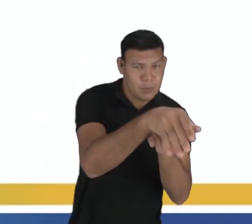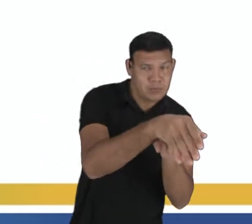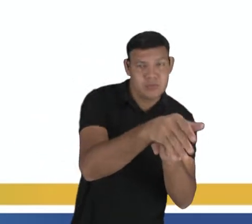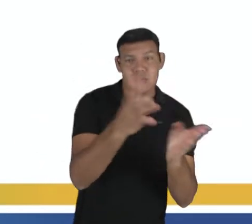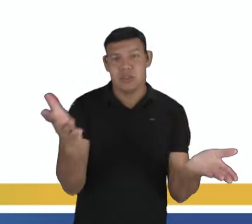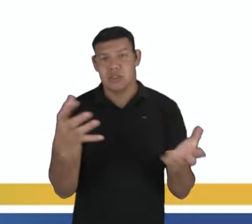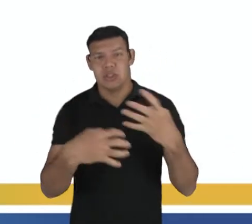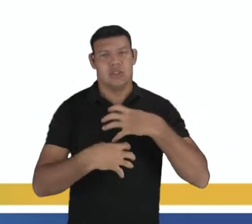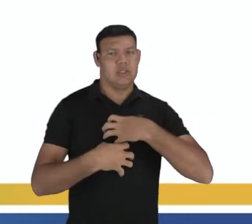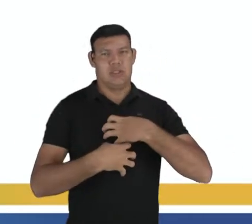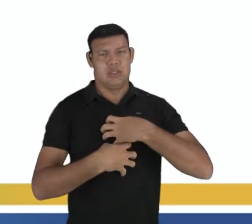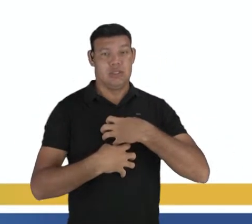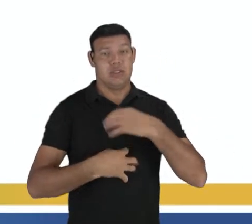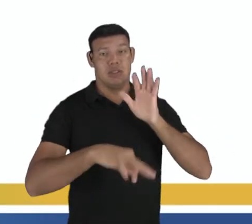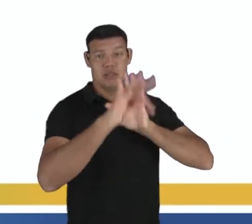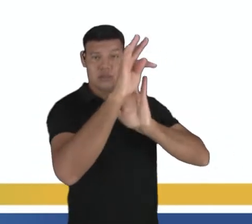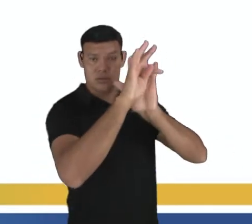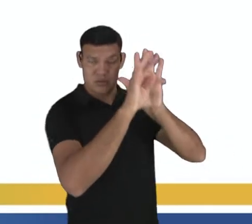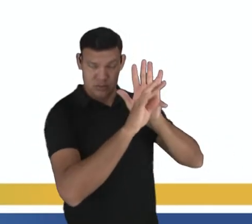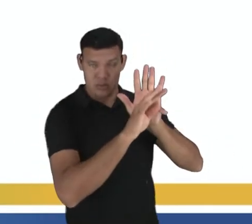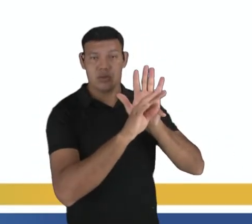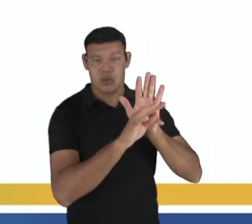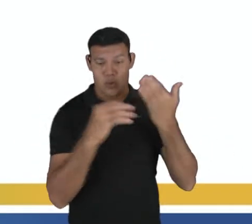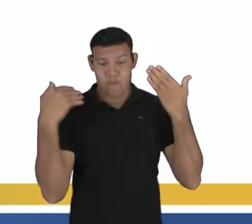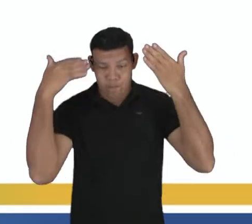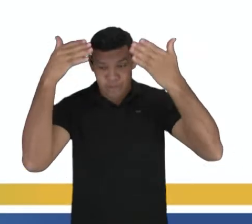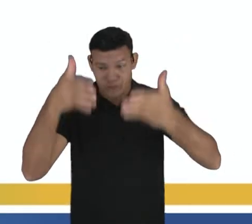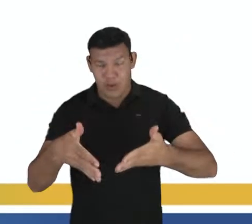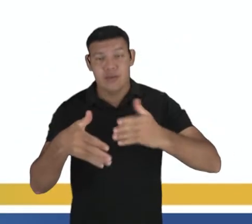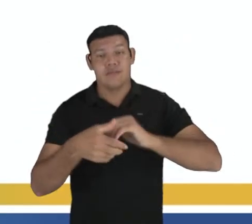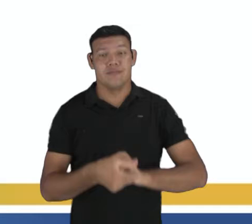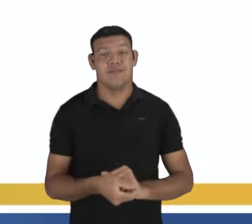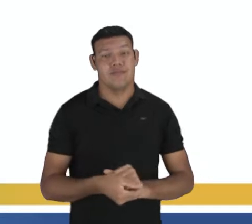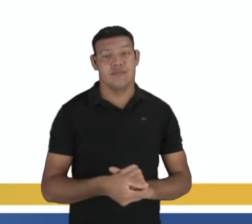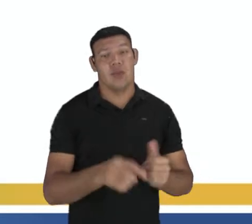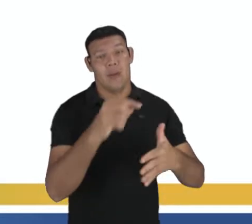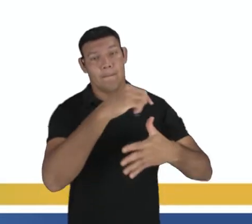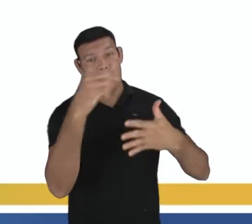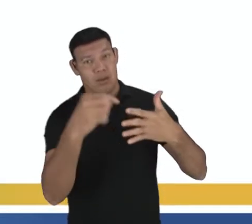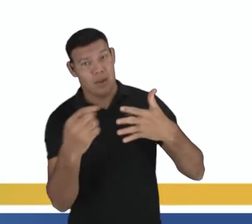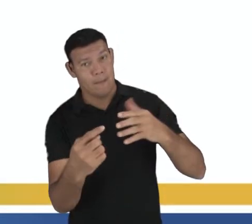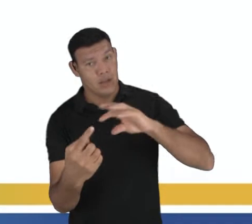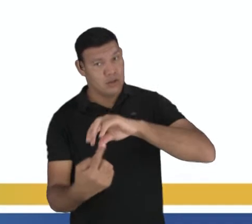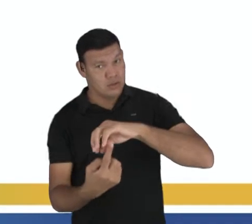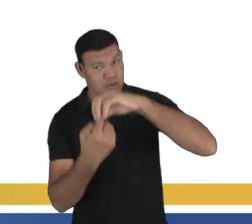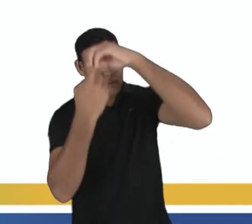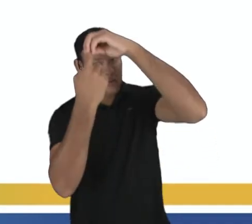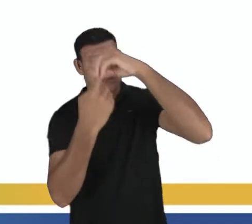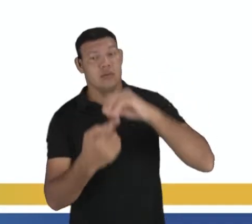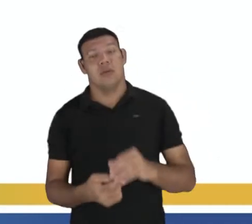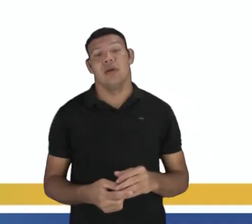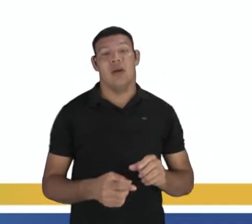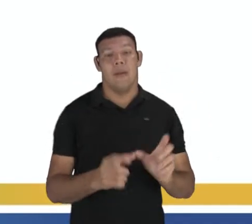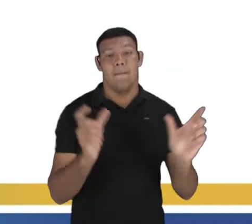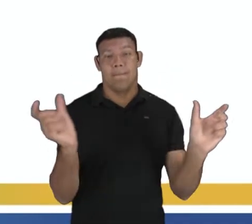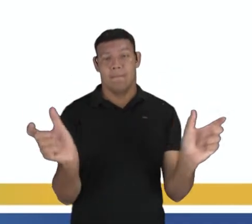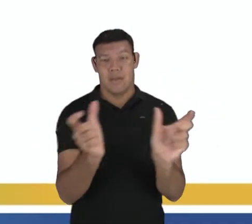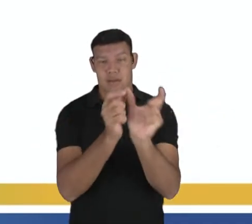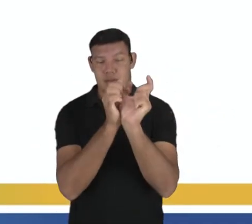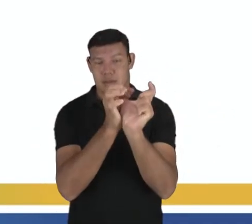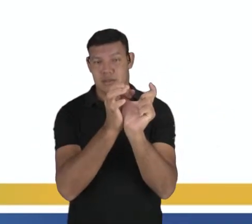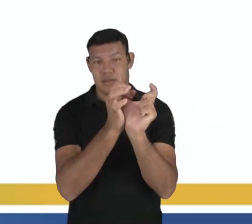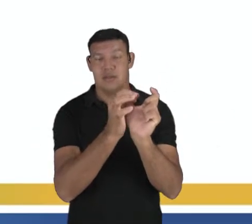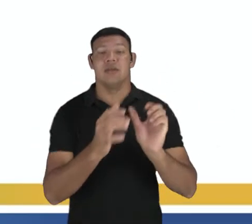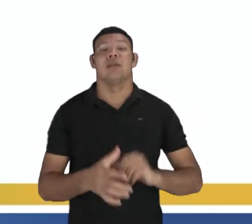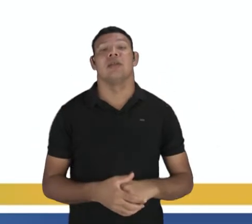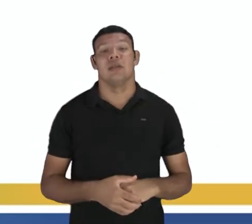ou o sentido para qual o texto está se voltando. Eles podem ser tanto elementos únicos, como conjunções, como também